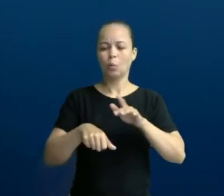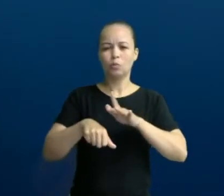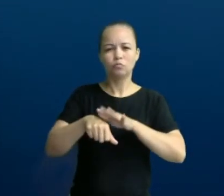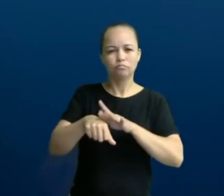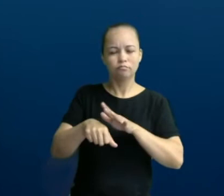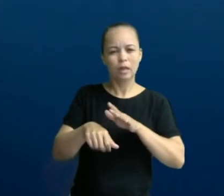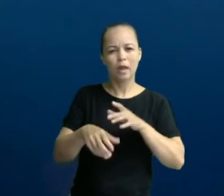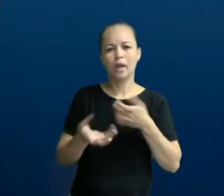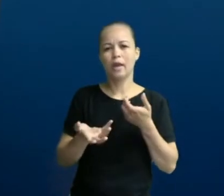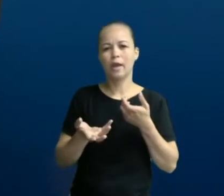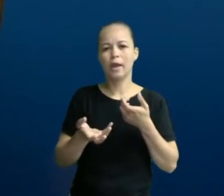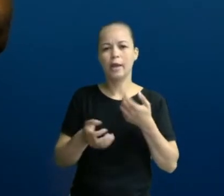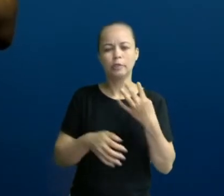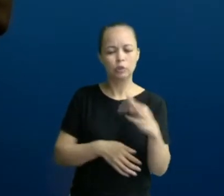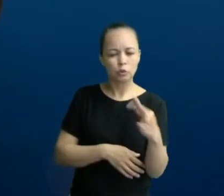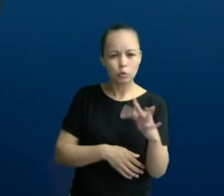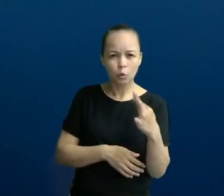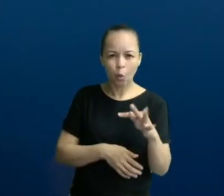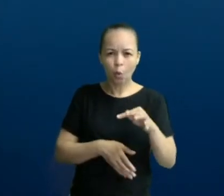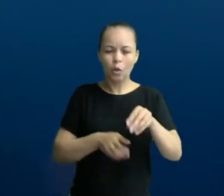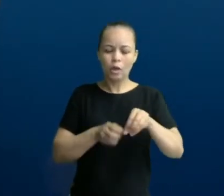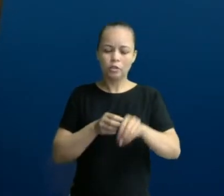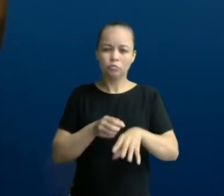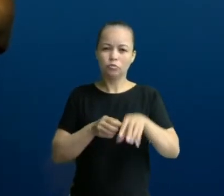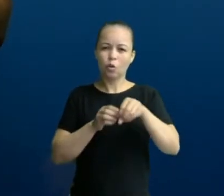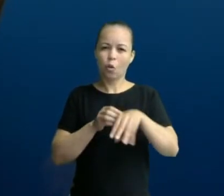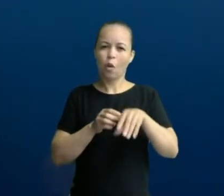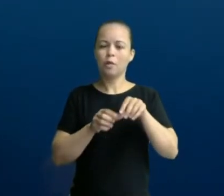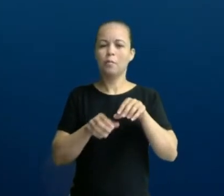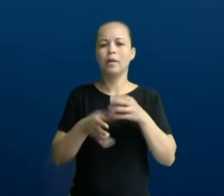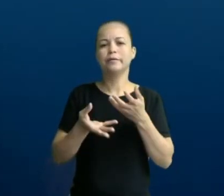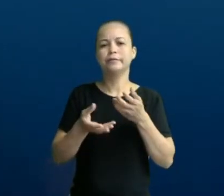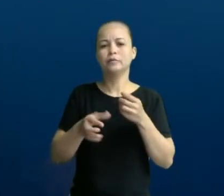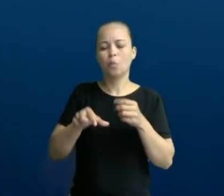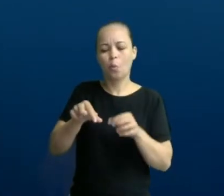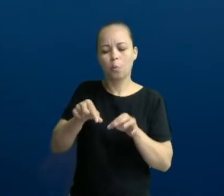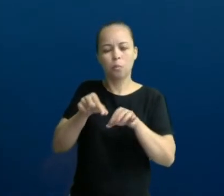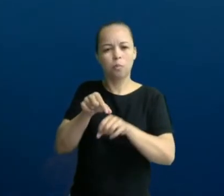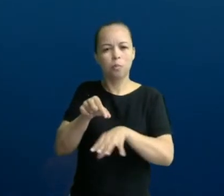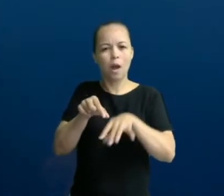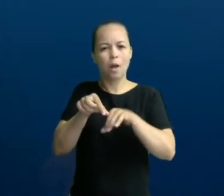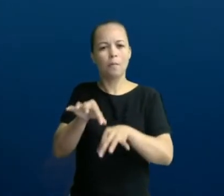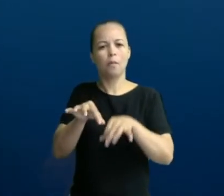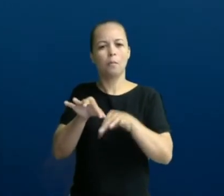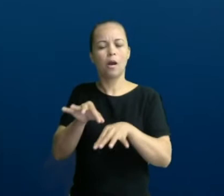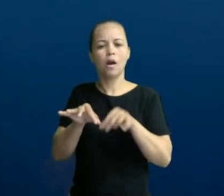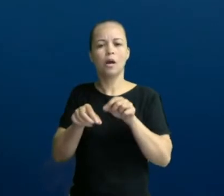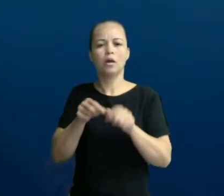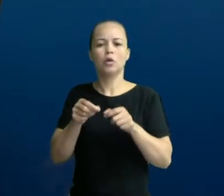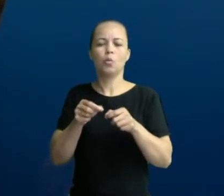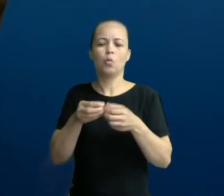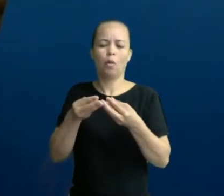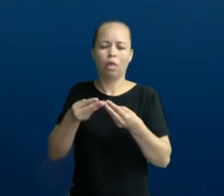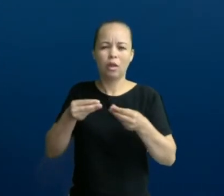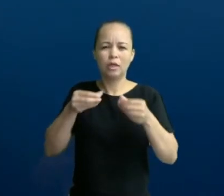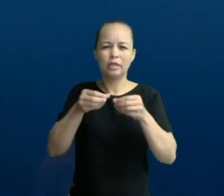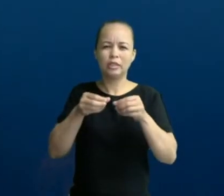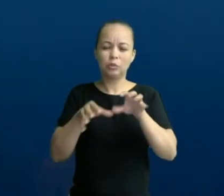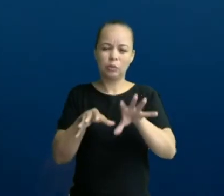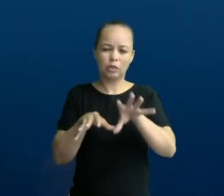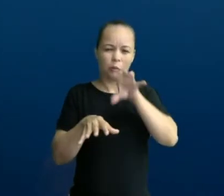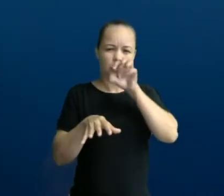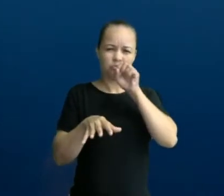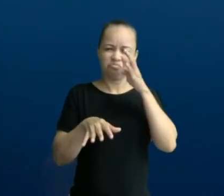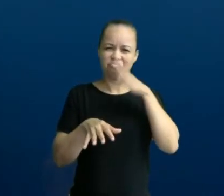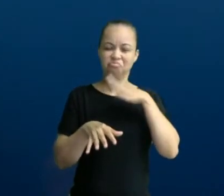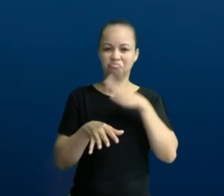e escorrimento, tá? Escorrimento esse que muitas vezes é o quê? Pode ser purulento, uma coisa assim, um líquido que tem um cheiro